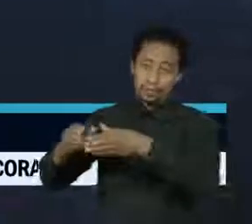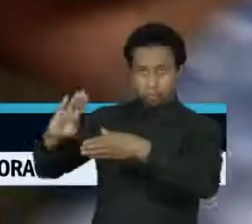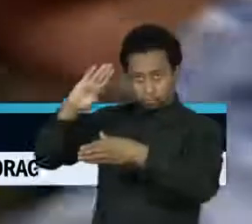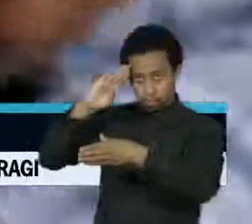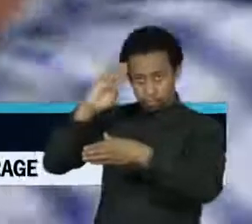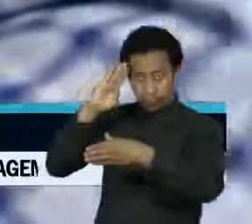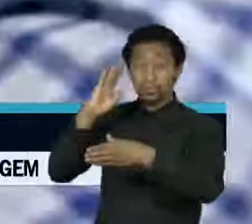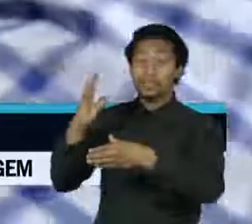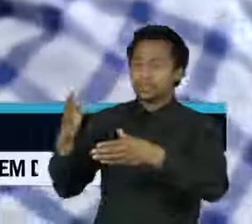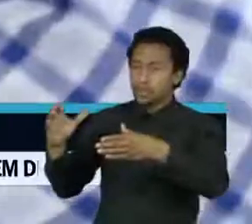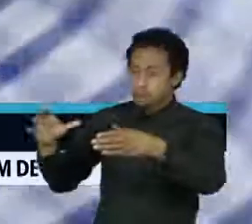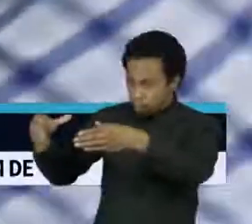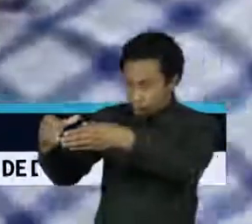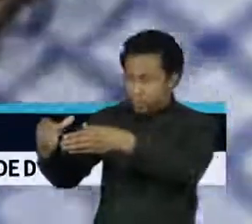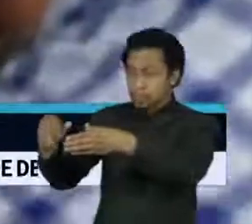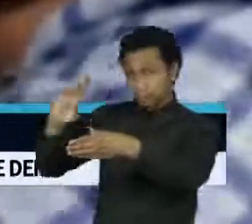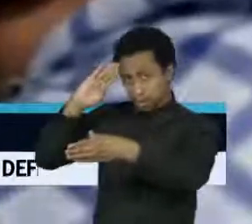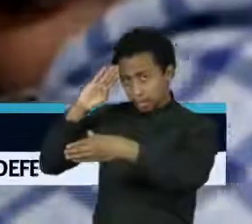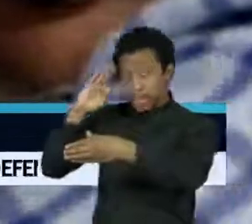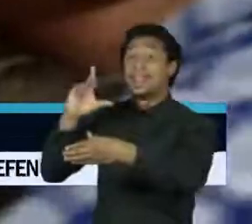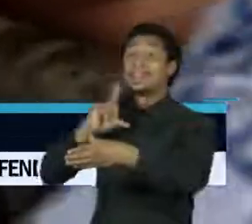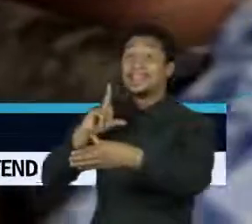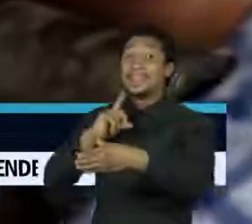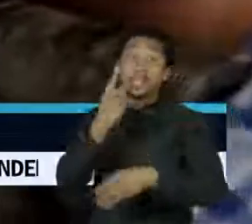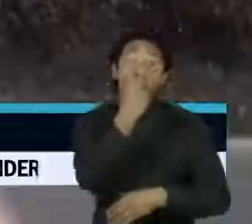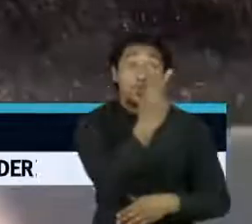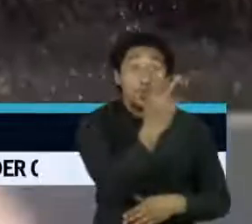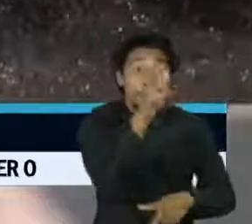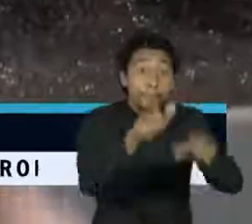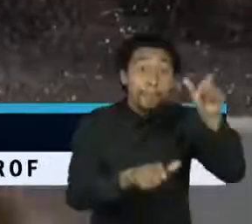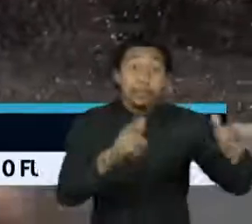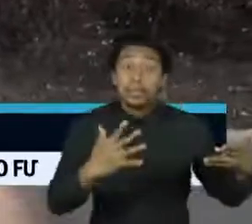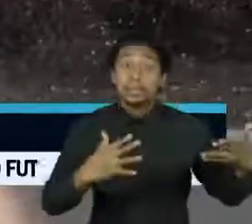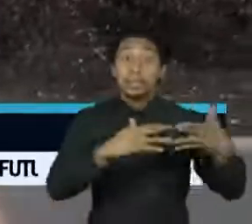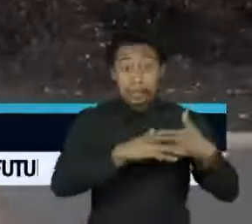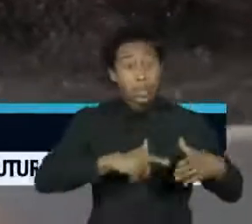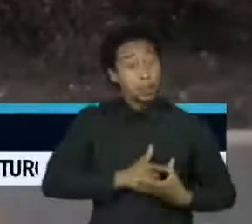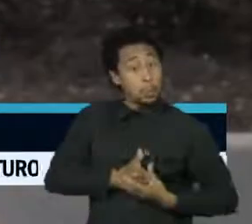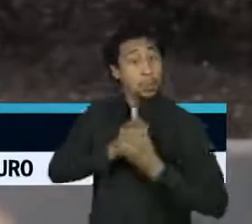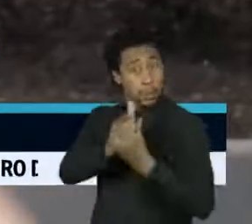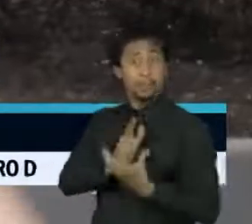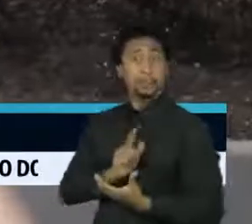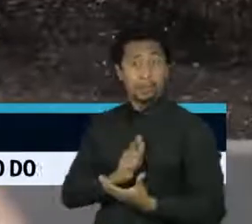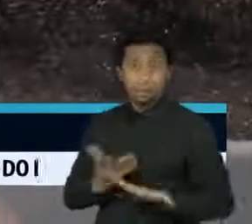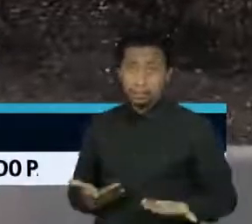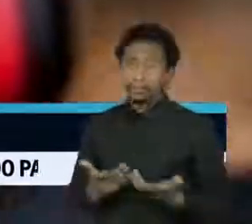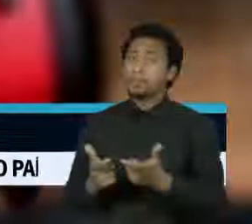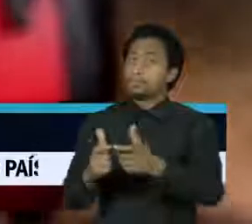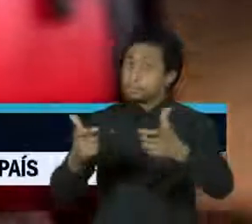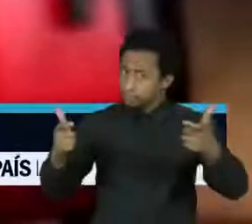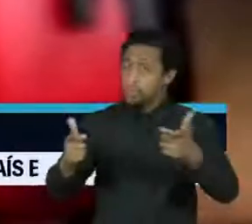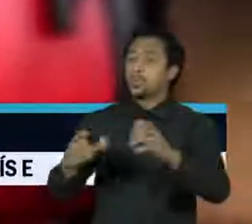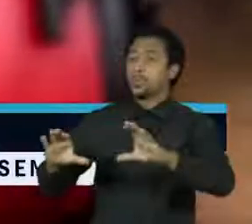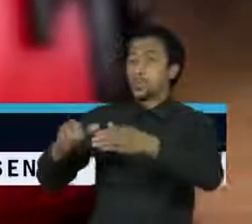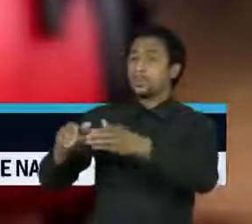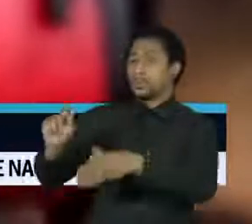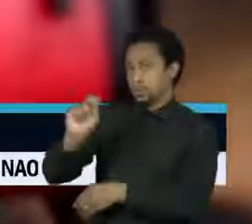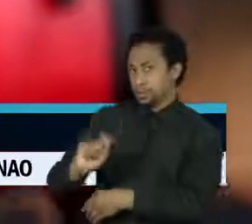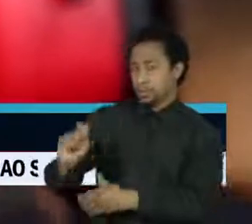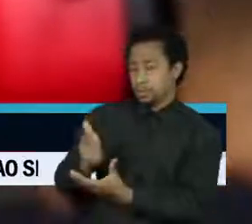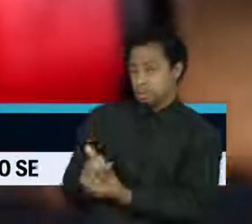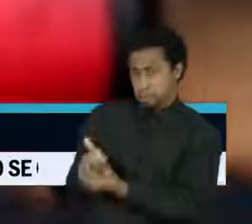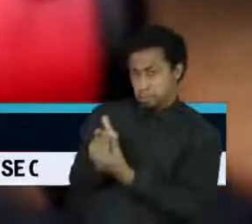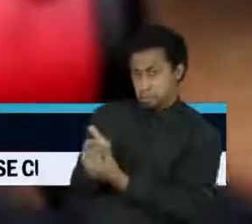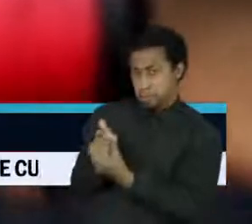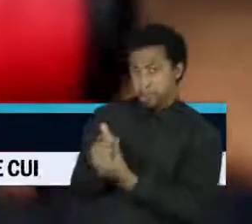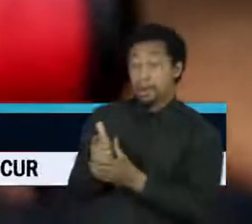ativa. Entre junho de 2021 e março deste ano, o número de clubes de tiro ativos no país subiu de